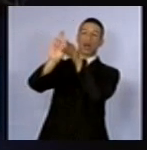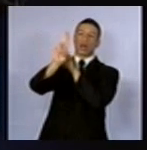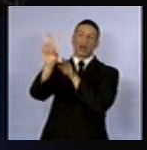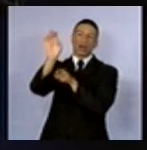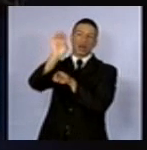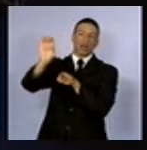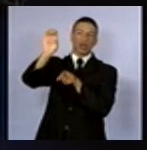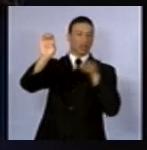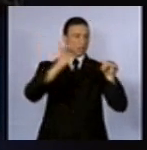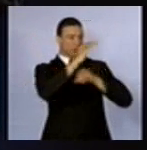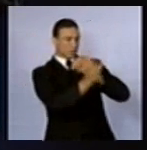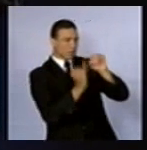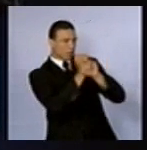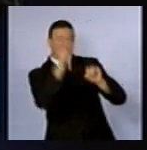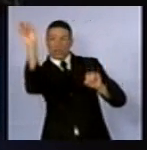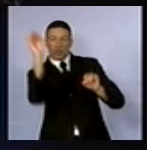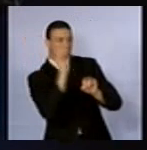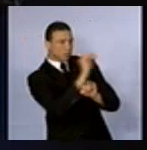essa